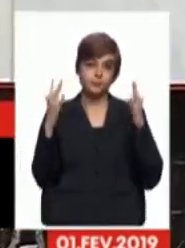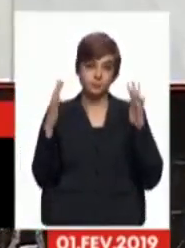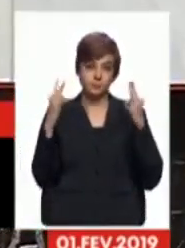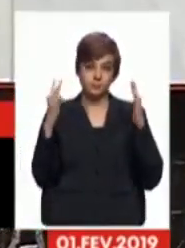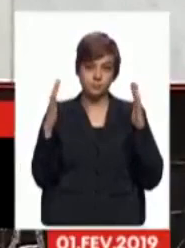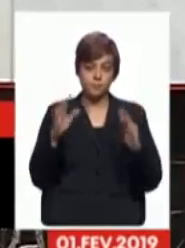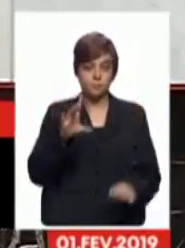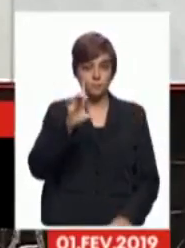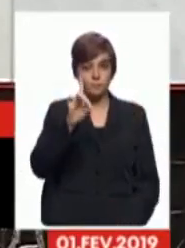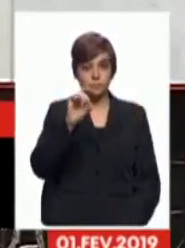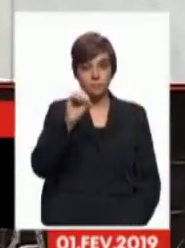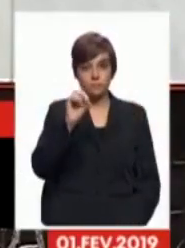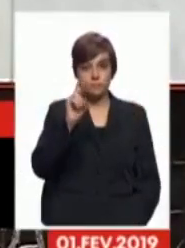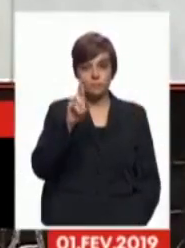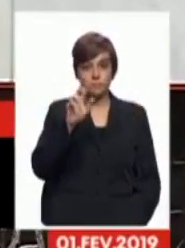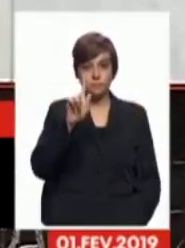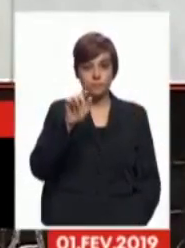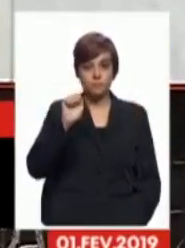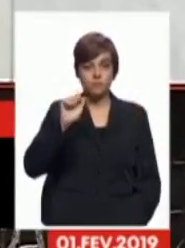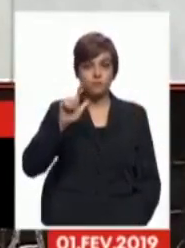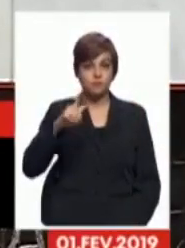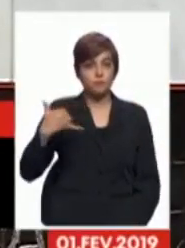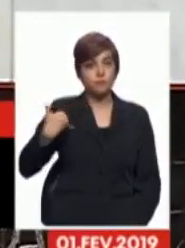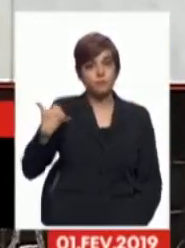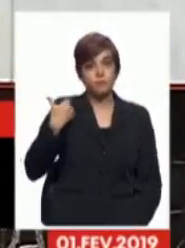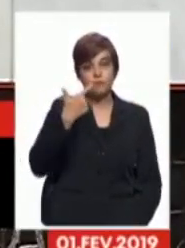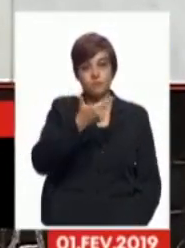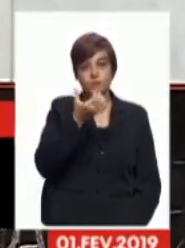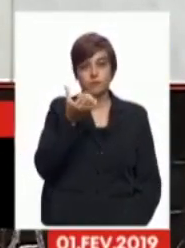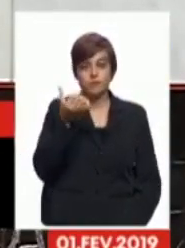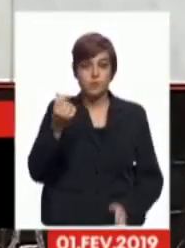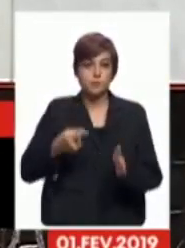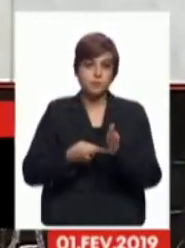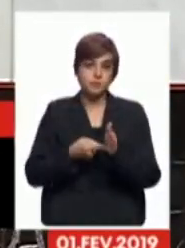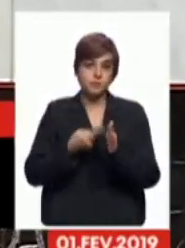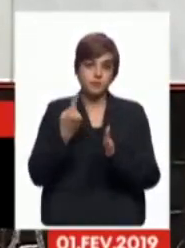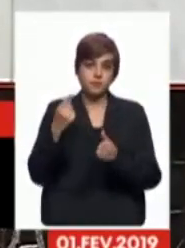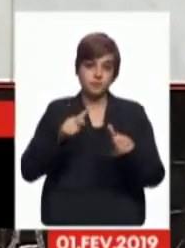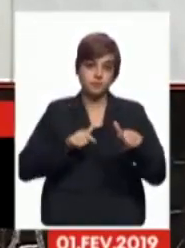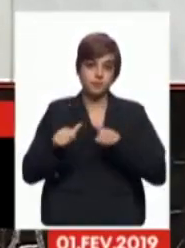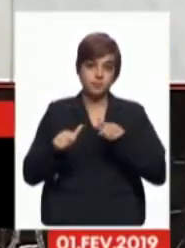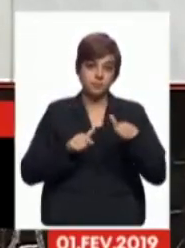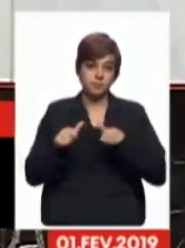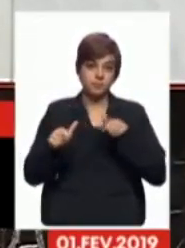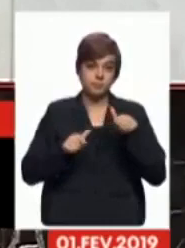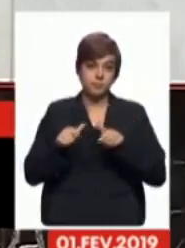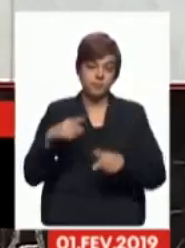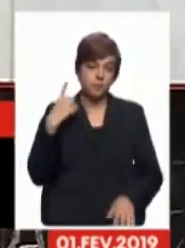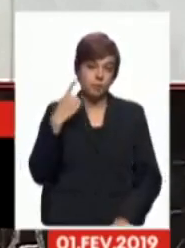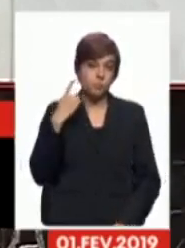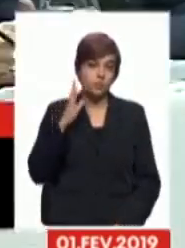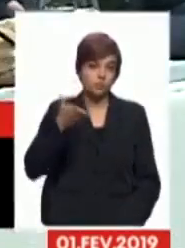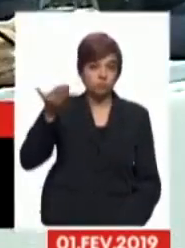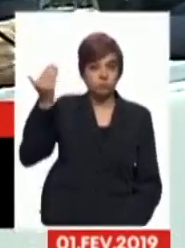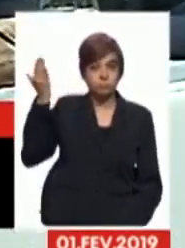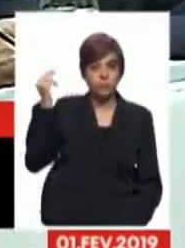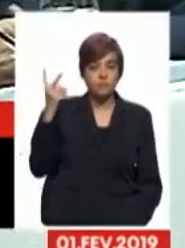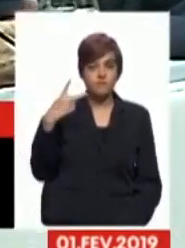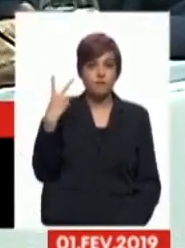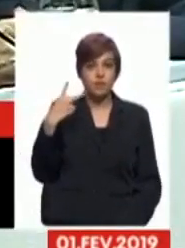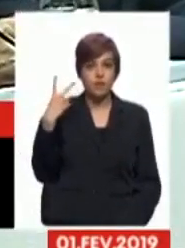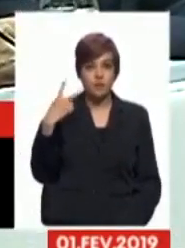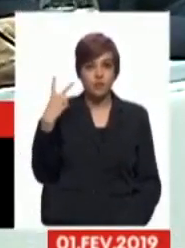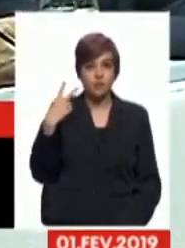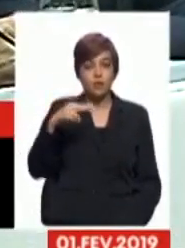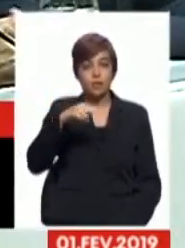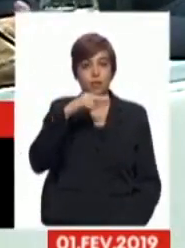Dorgal Andrada, do Patriota, tem 26 anos, assume o primeiro mandato. Dorgal já foi vereador em Belo Horizonte e é neto